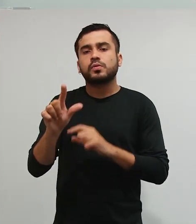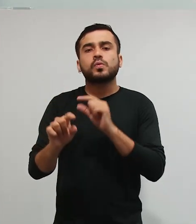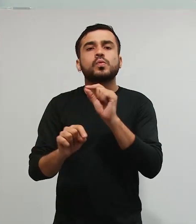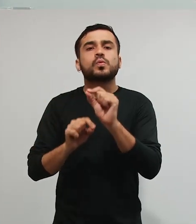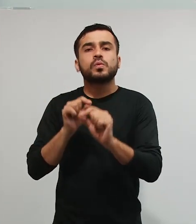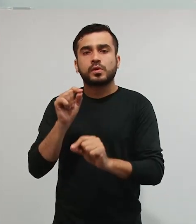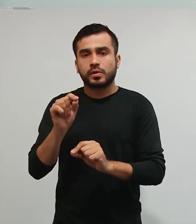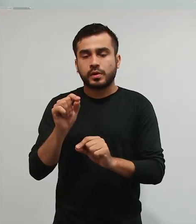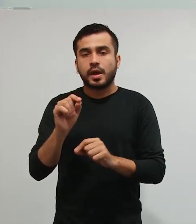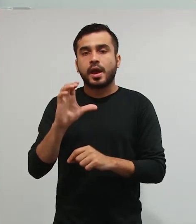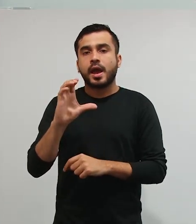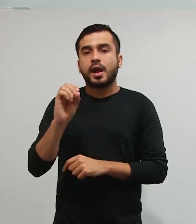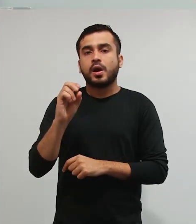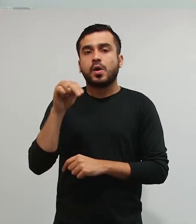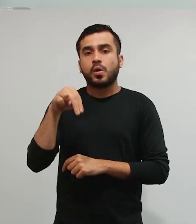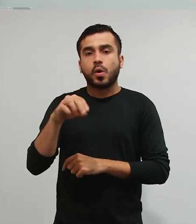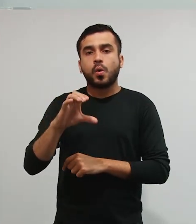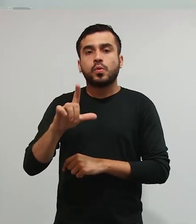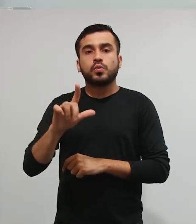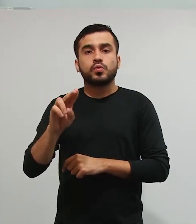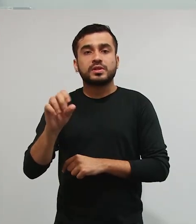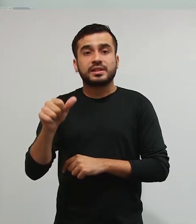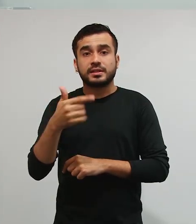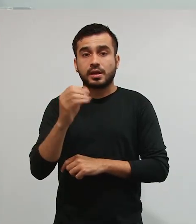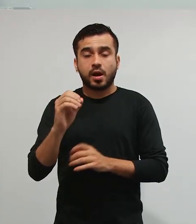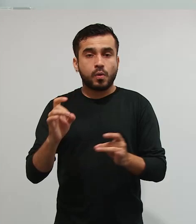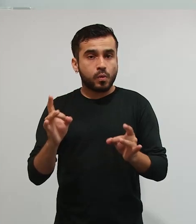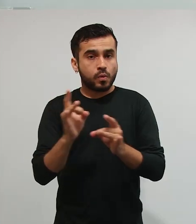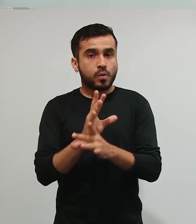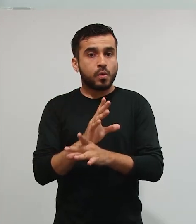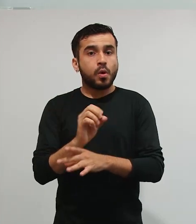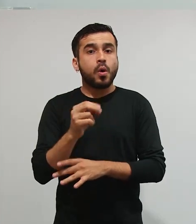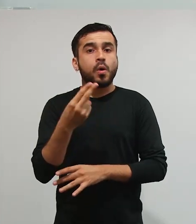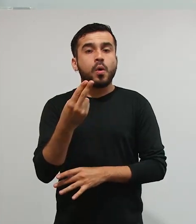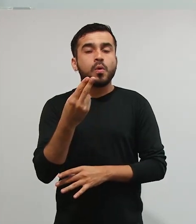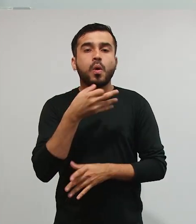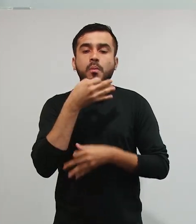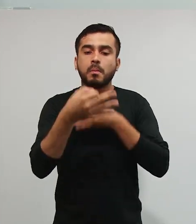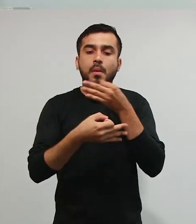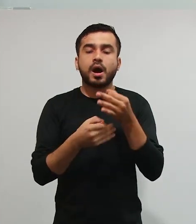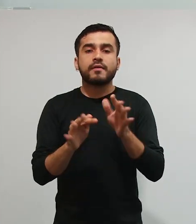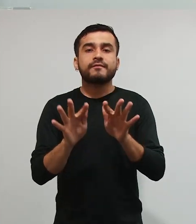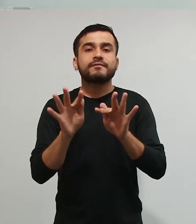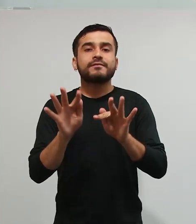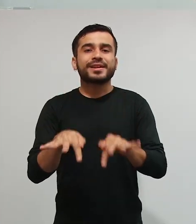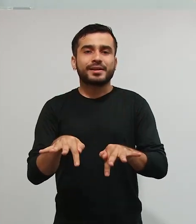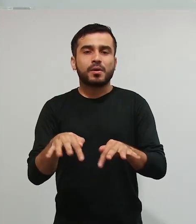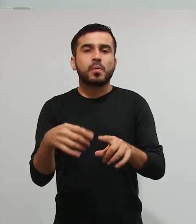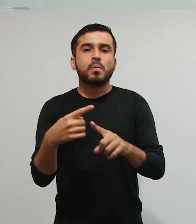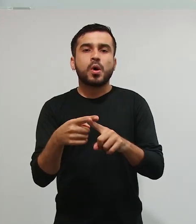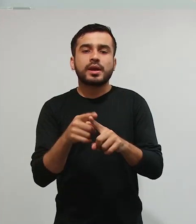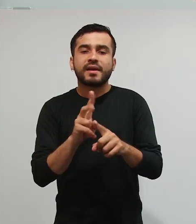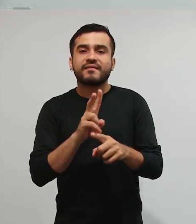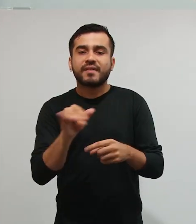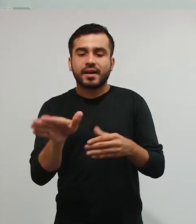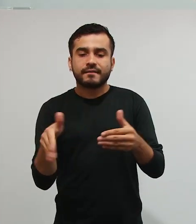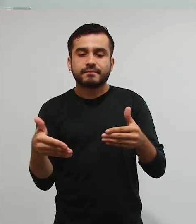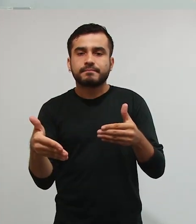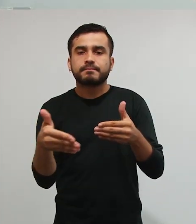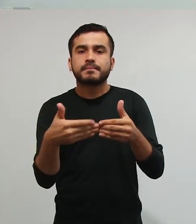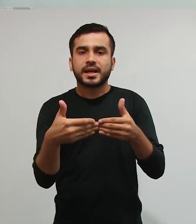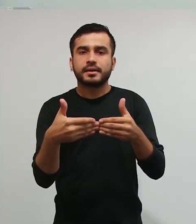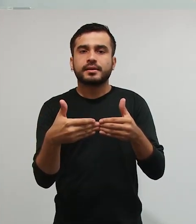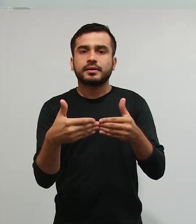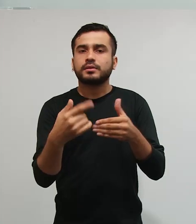você tem conclusões ou considerações finais, porque é uma etapa de fechamento do